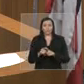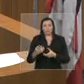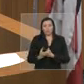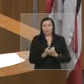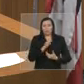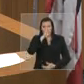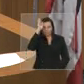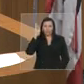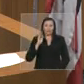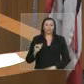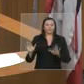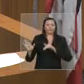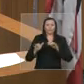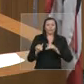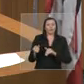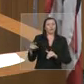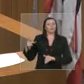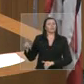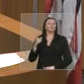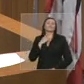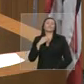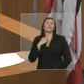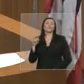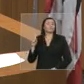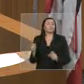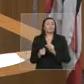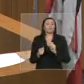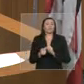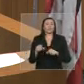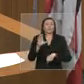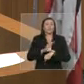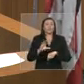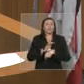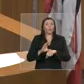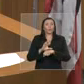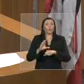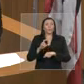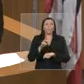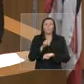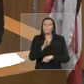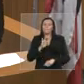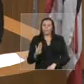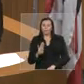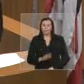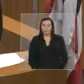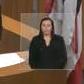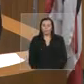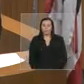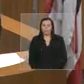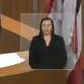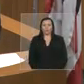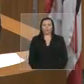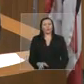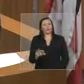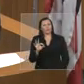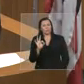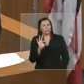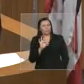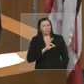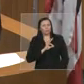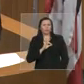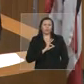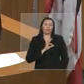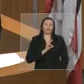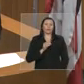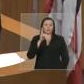postos de capelães. Sem concurso públicos, pessoas estranhas, a carreira militar e policial, como padres